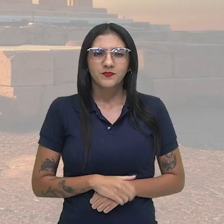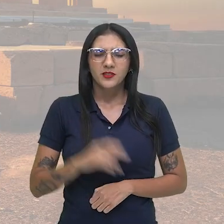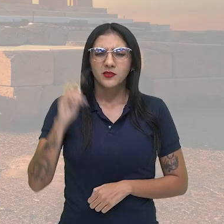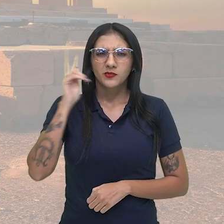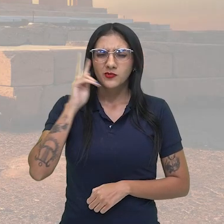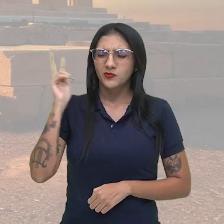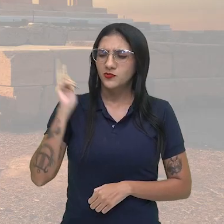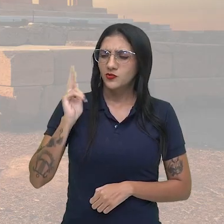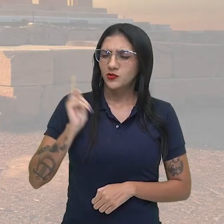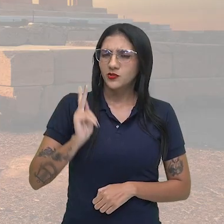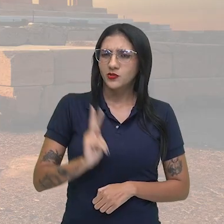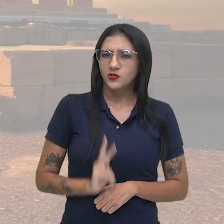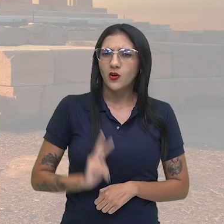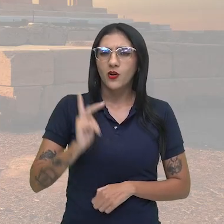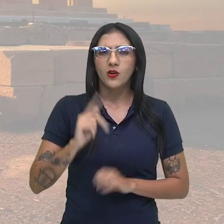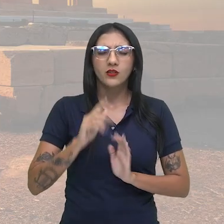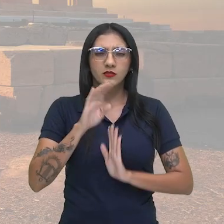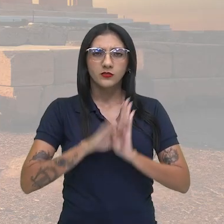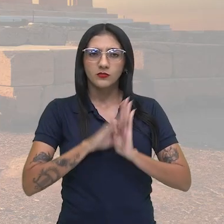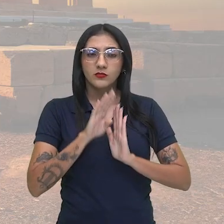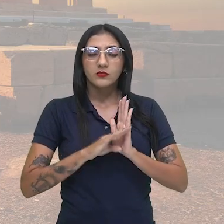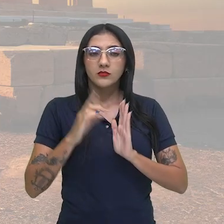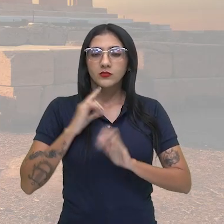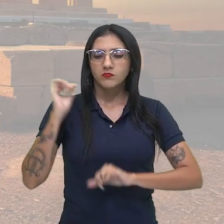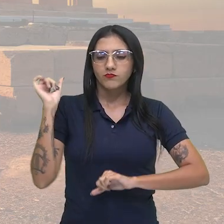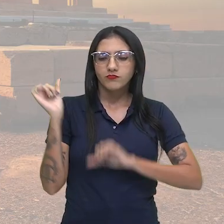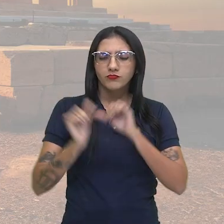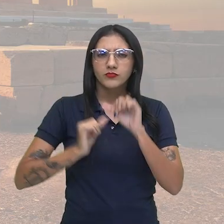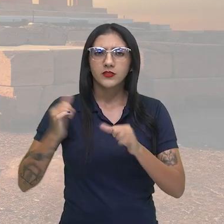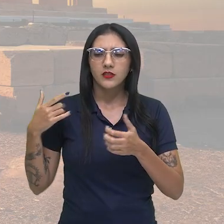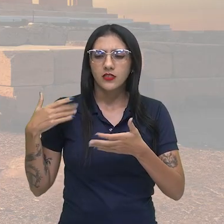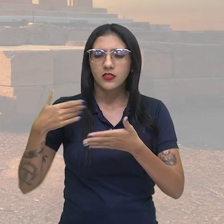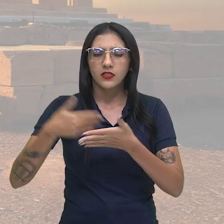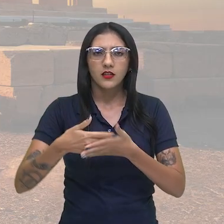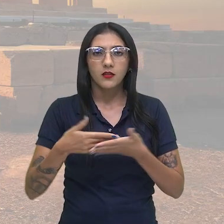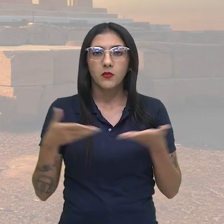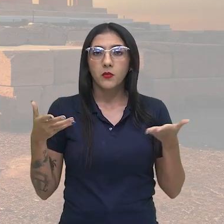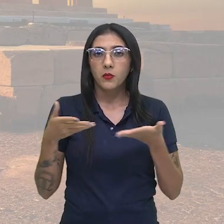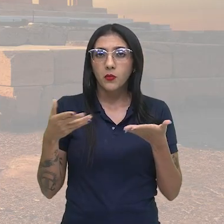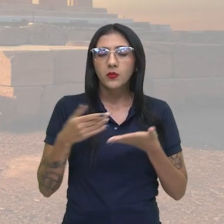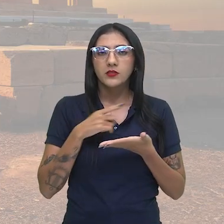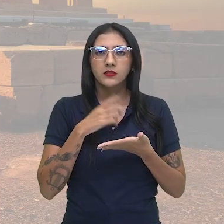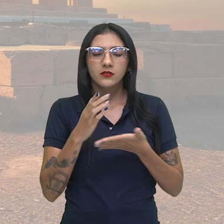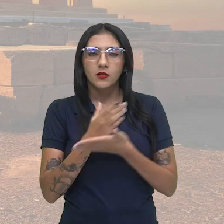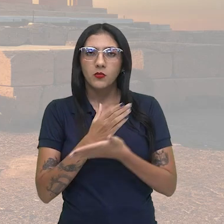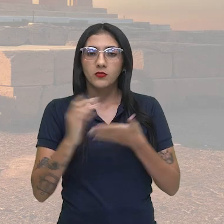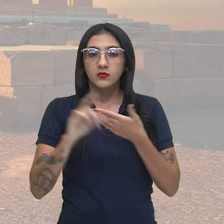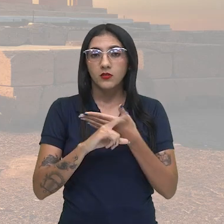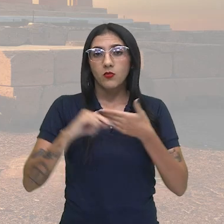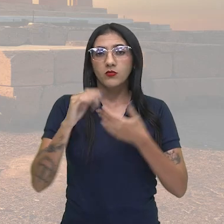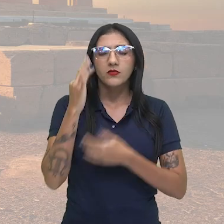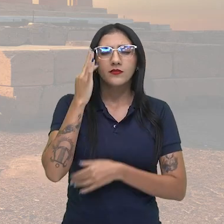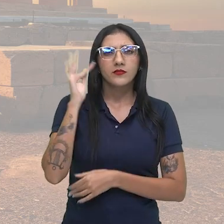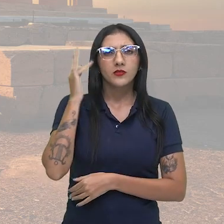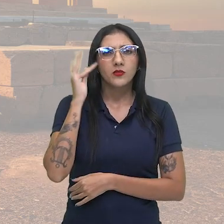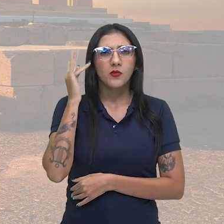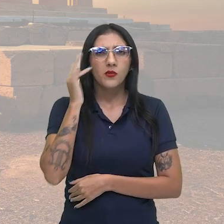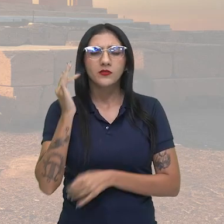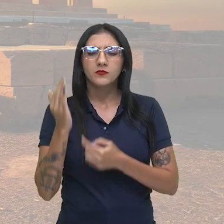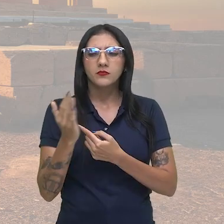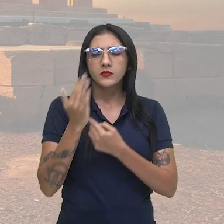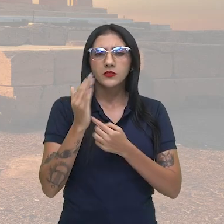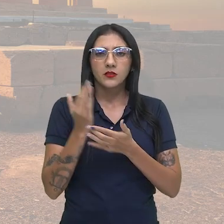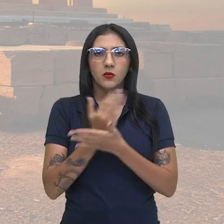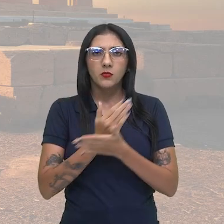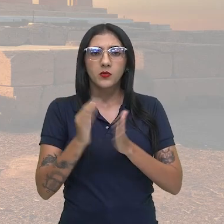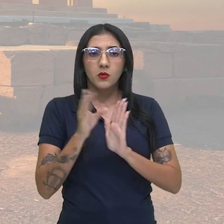esse conceito foi mudando, né, e até chegar aos nossos dias de hoje, com alguns filósofos trazendo uma ideia bem interessante em relação a